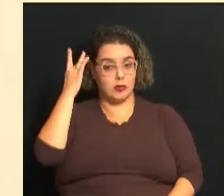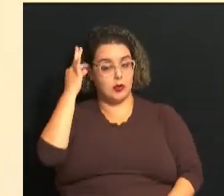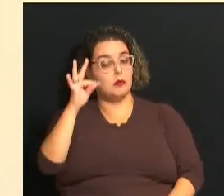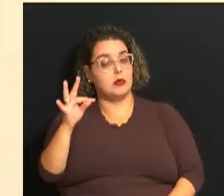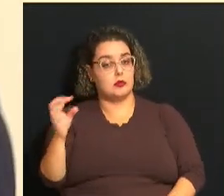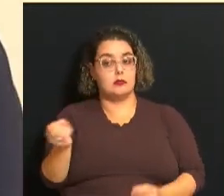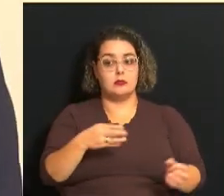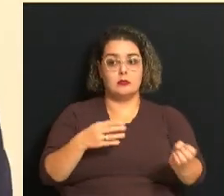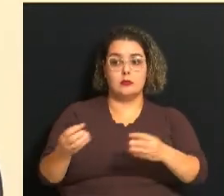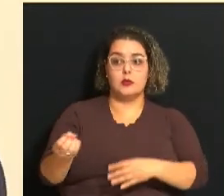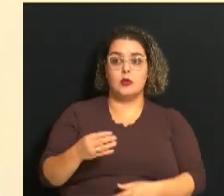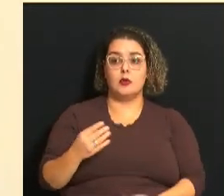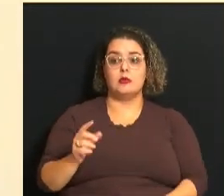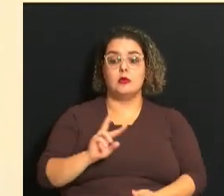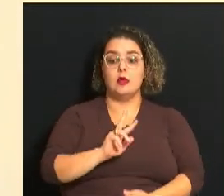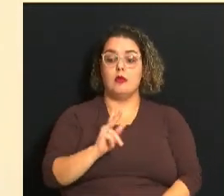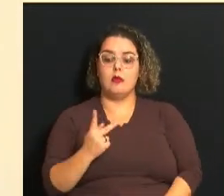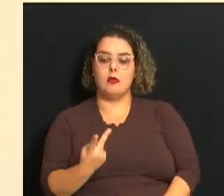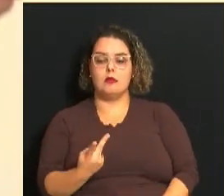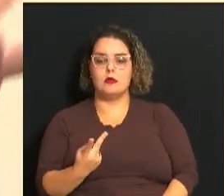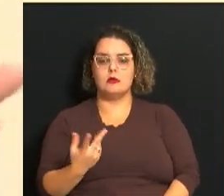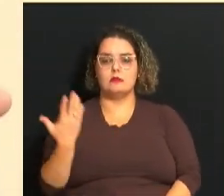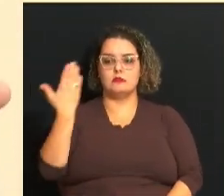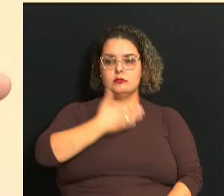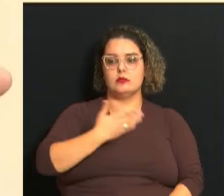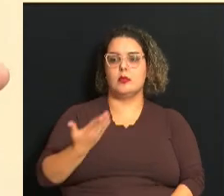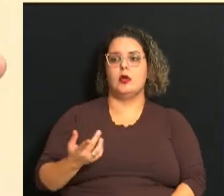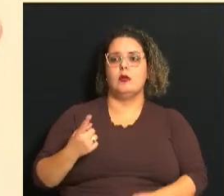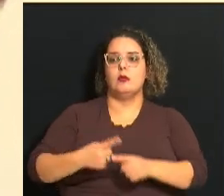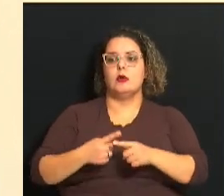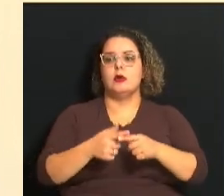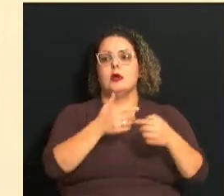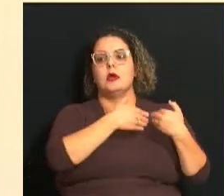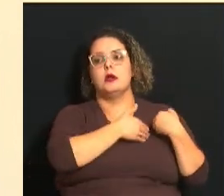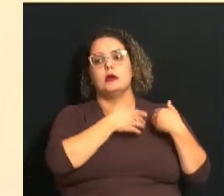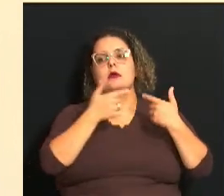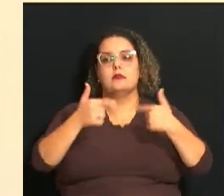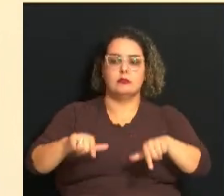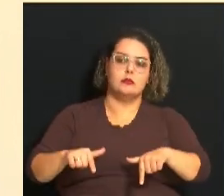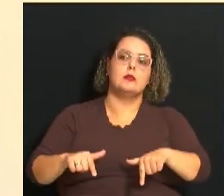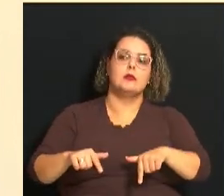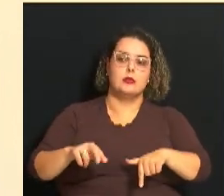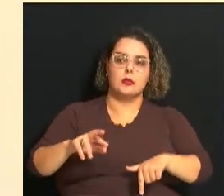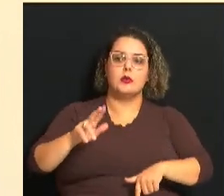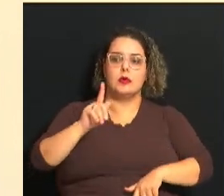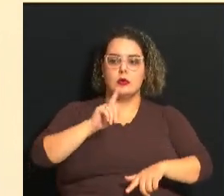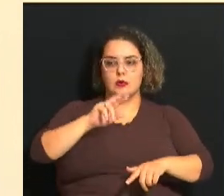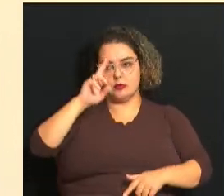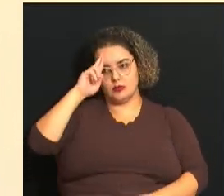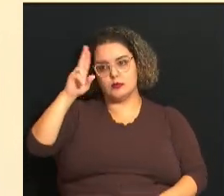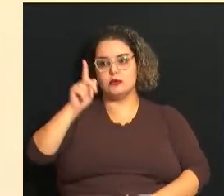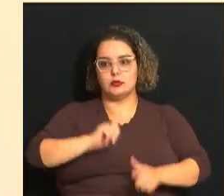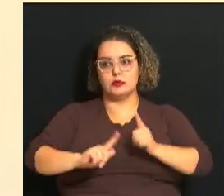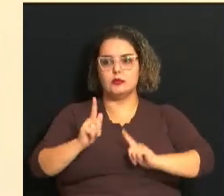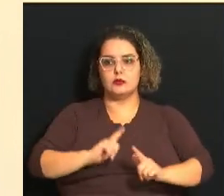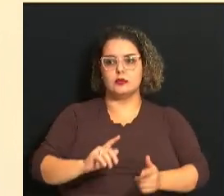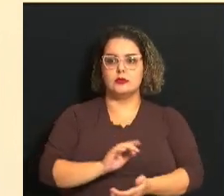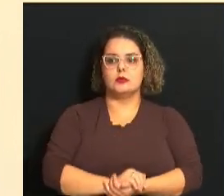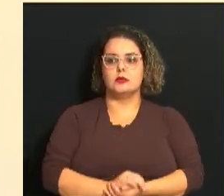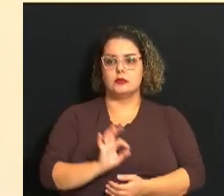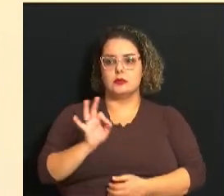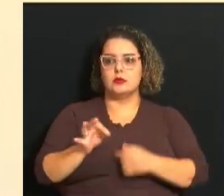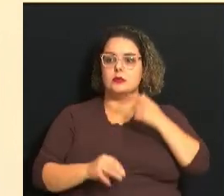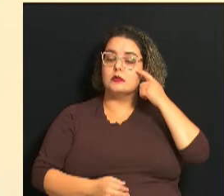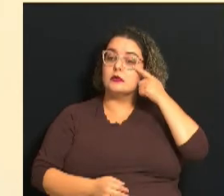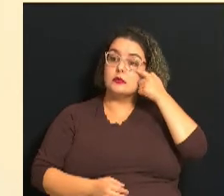do ônus da prova quando o dano atingir ambiental por quê Porque quem responsável pelo ambiente de trabalho é o patrão chefe gestor certo